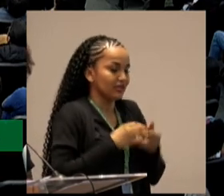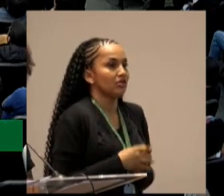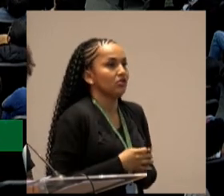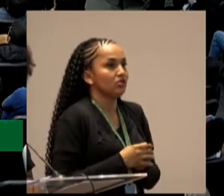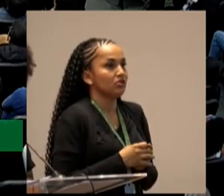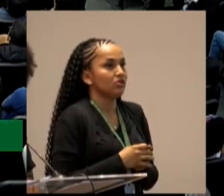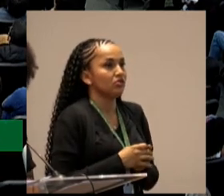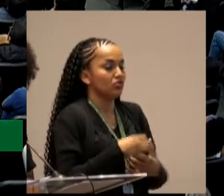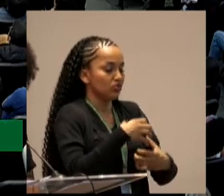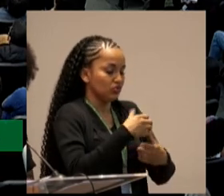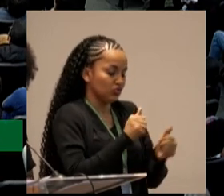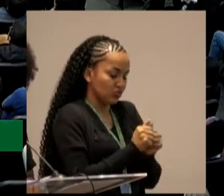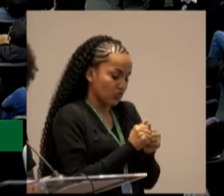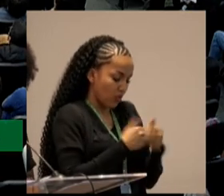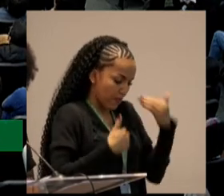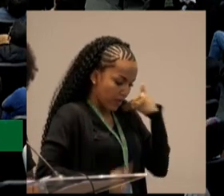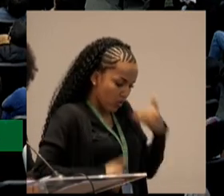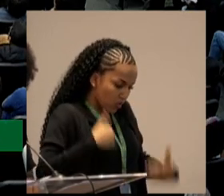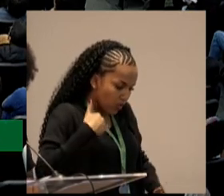junto ao meu organismo aqui, que melhor